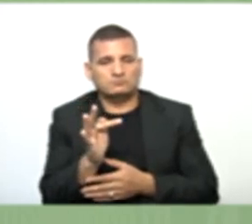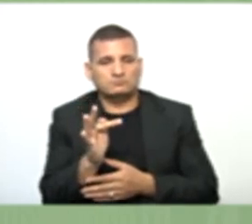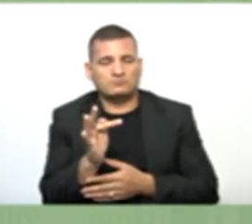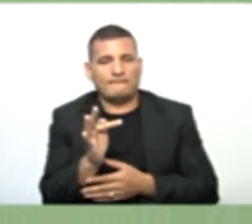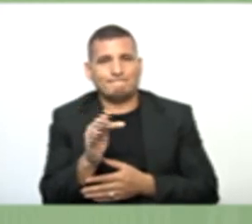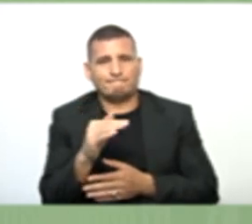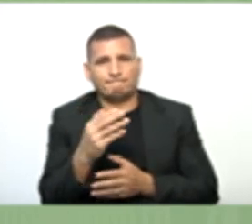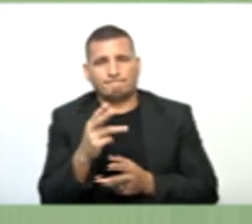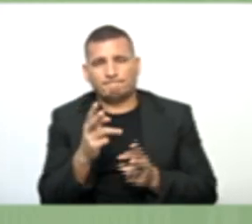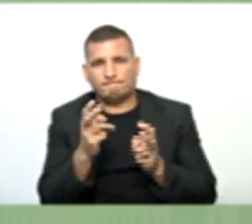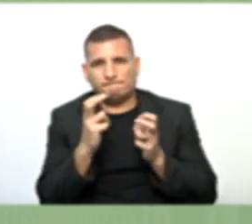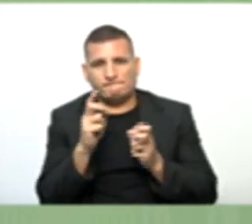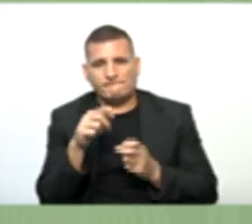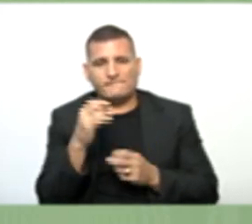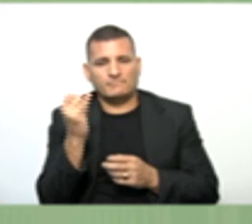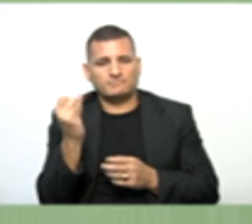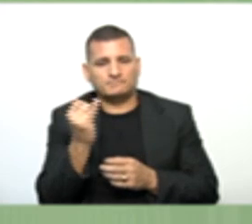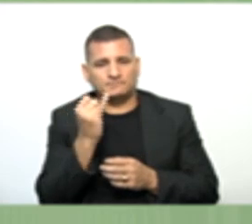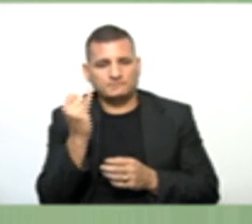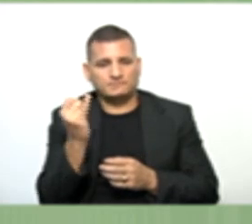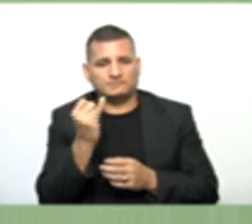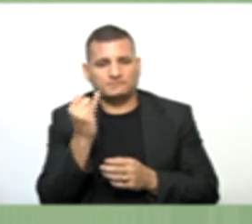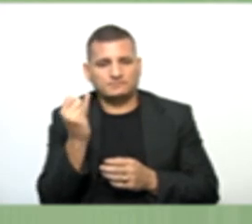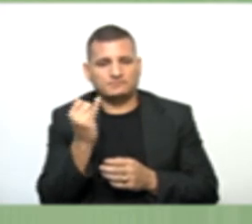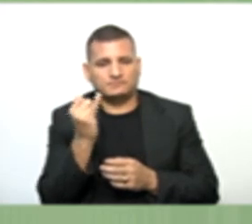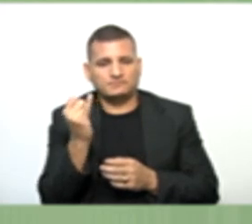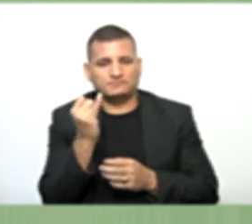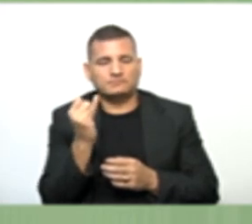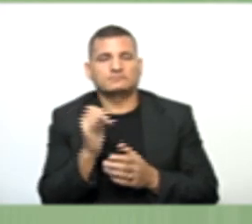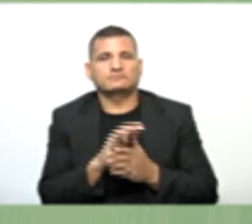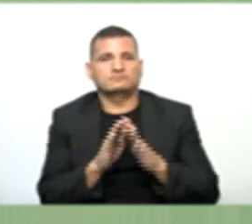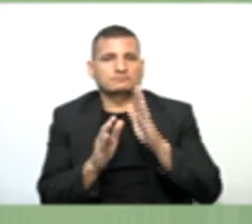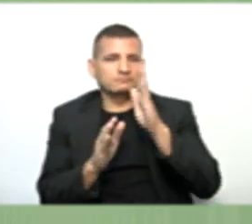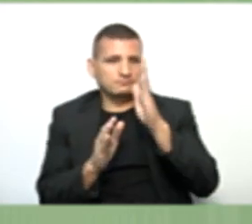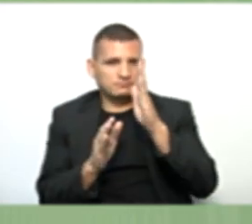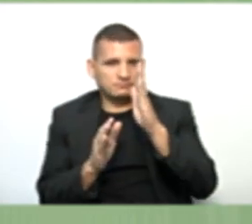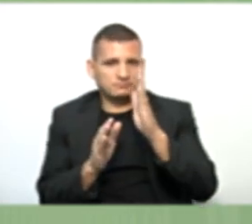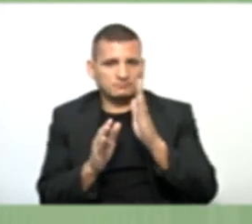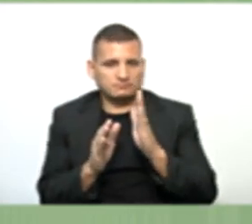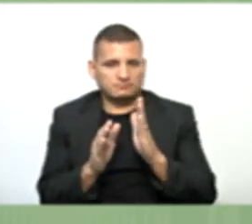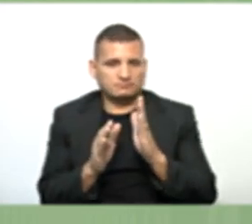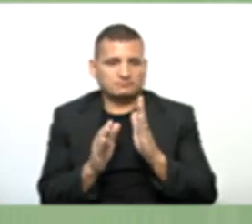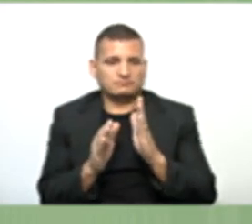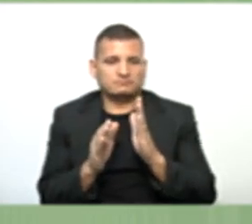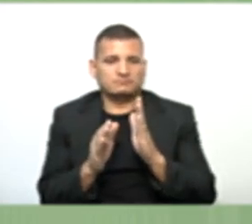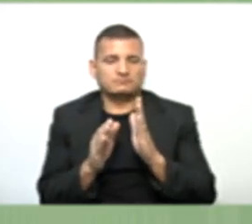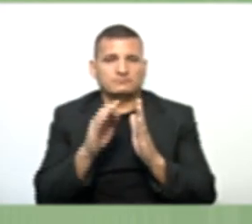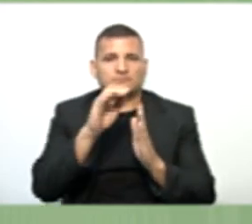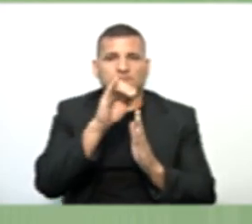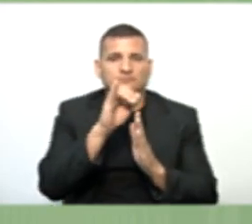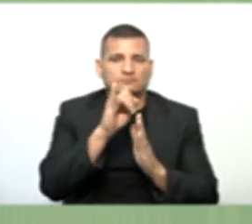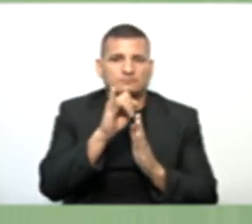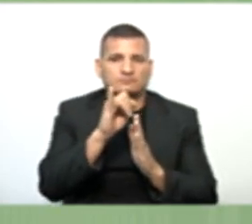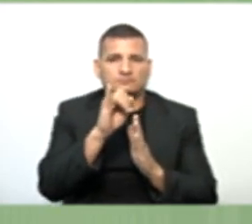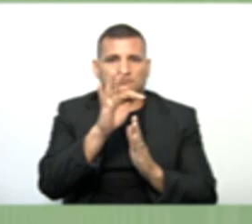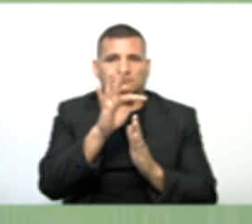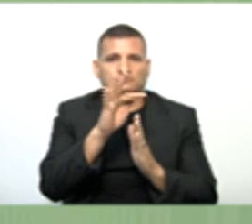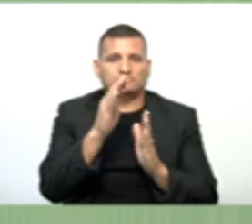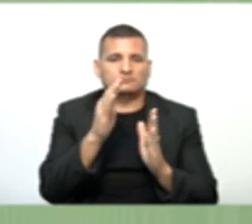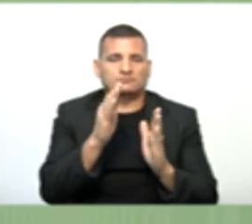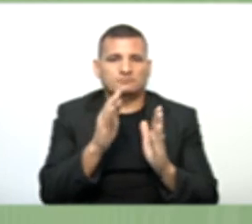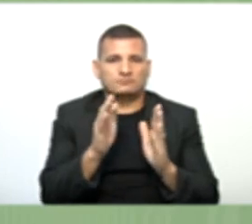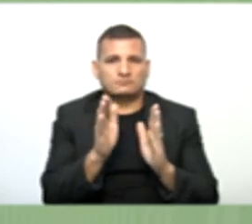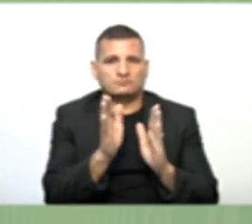muito importante manter essa linha aqui, ó. Então, quando eu colocar os comandos depois do if e da condição e dos